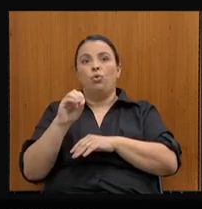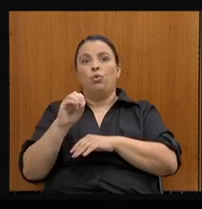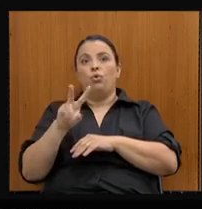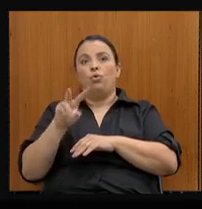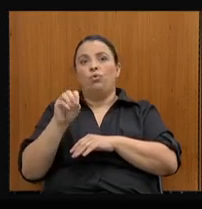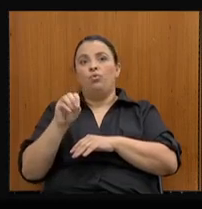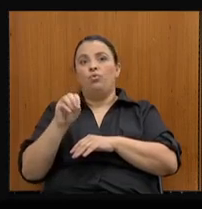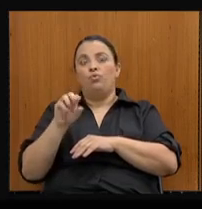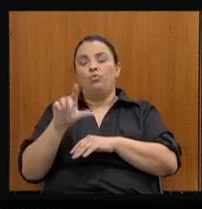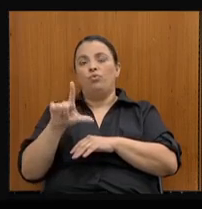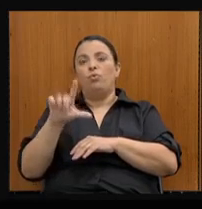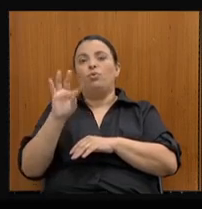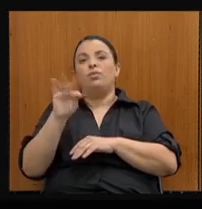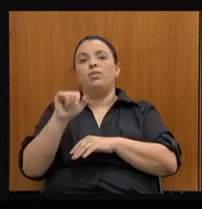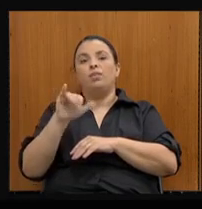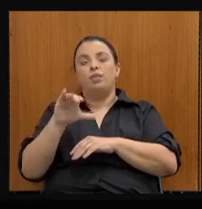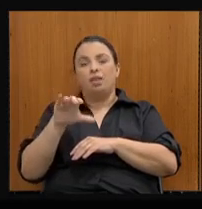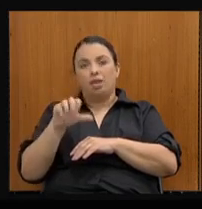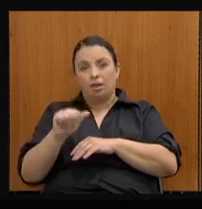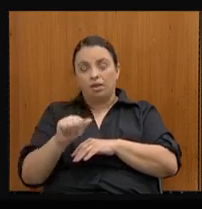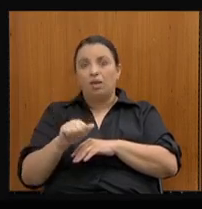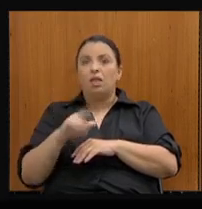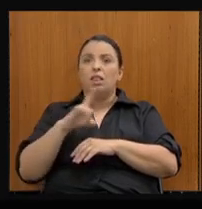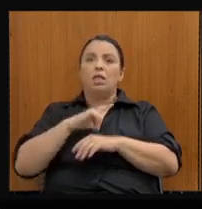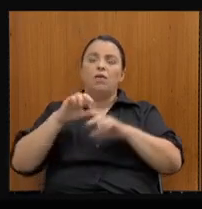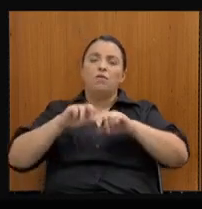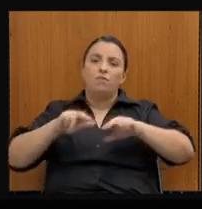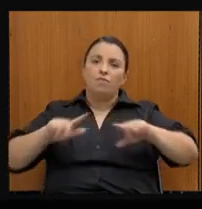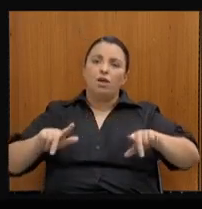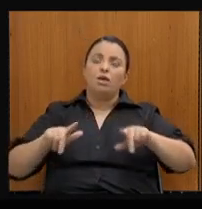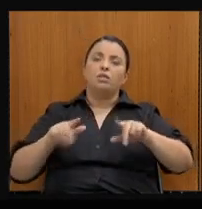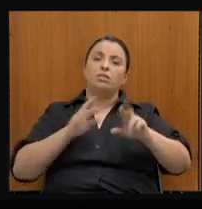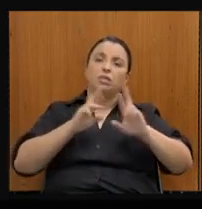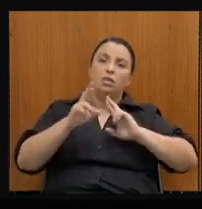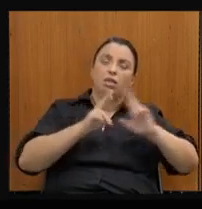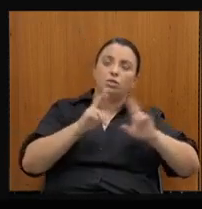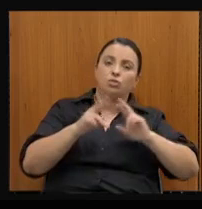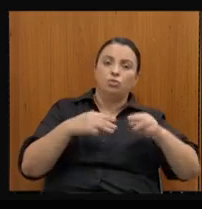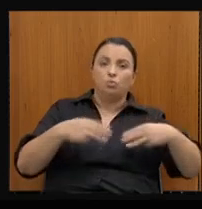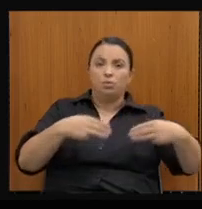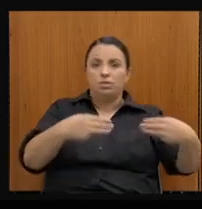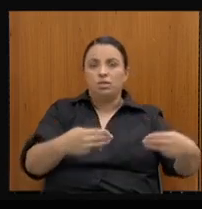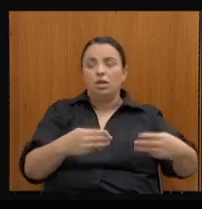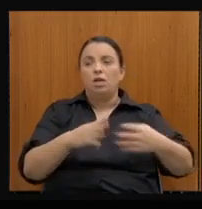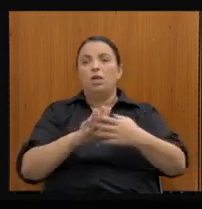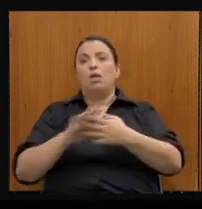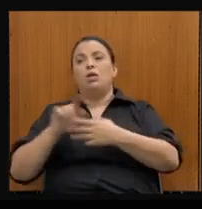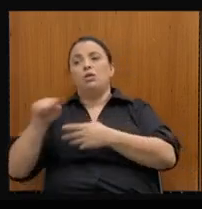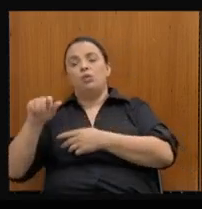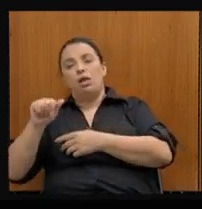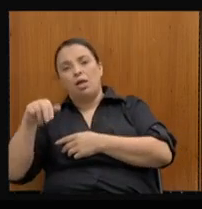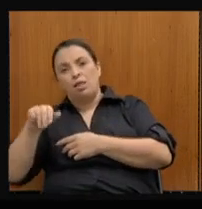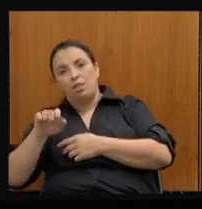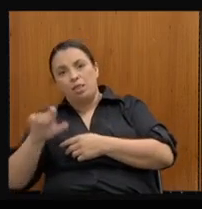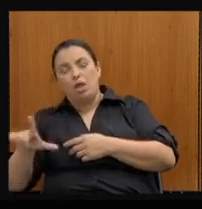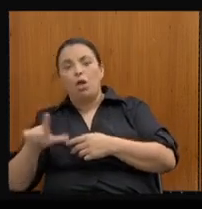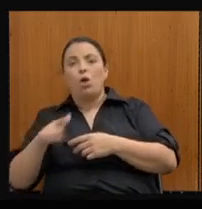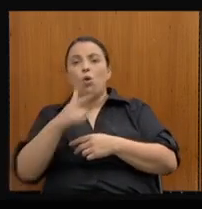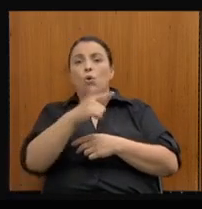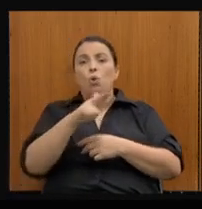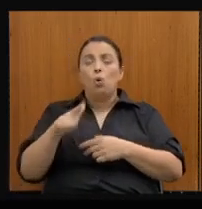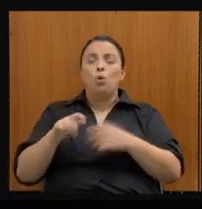e do diversas interações com Ministério com anel com outros stakeholders do setor